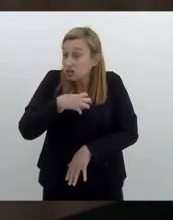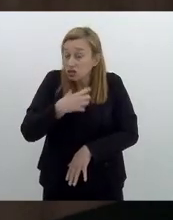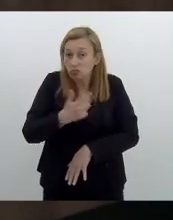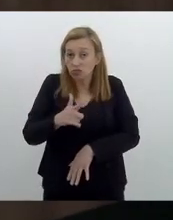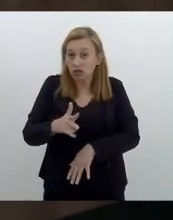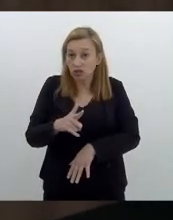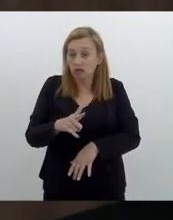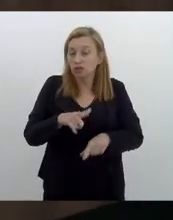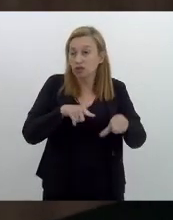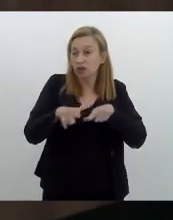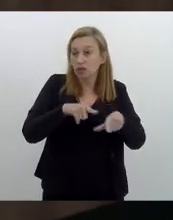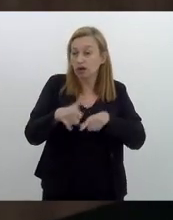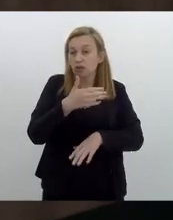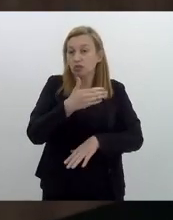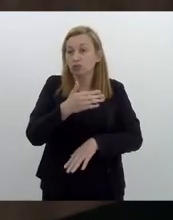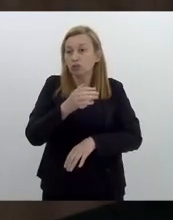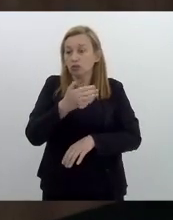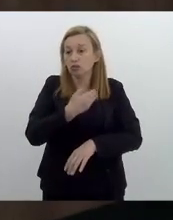Sobre os atuais servidores O do Rio de Janeiro